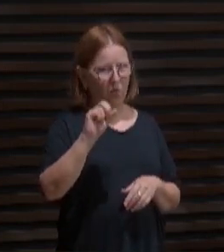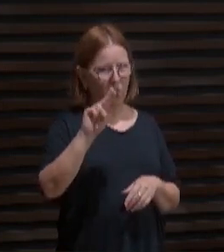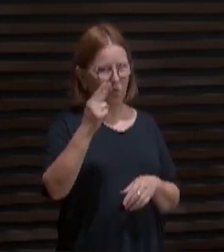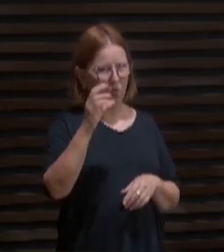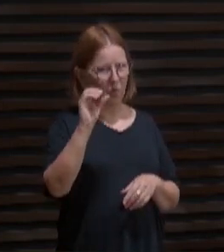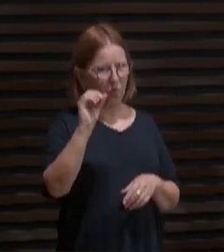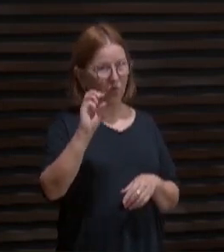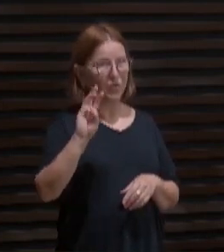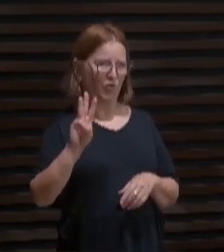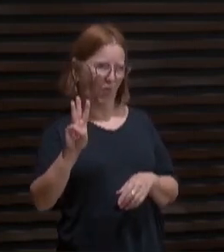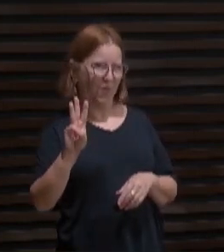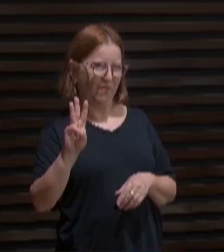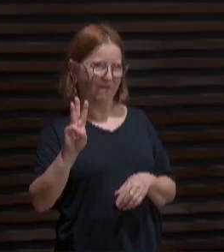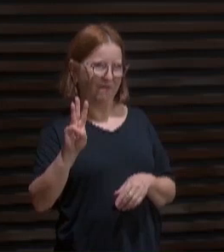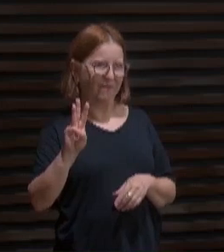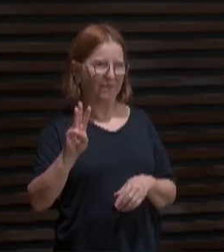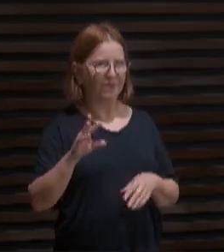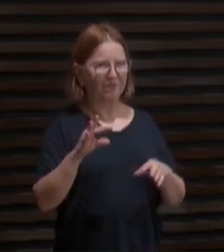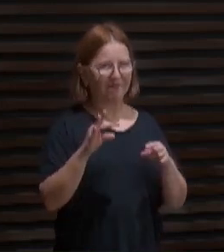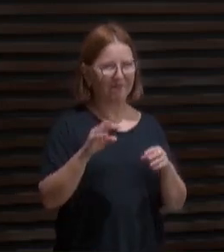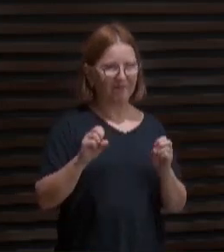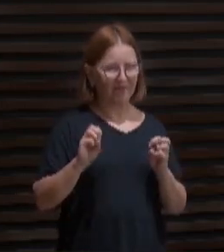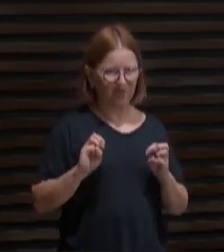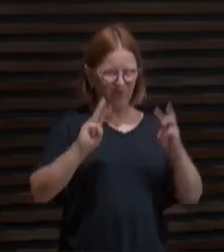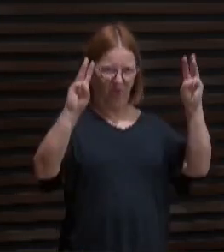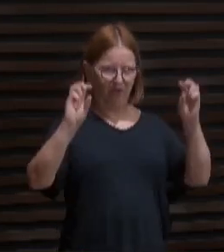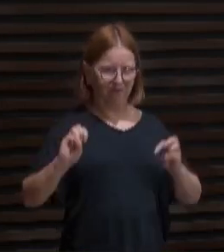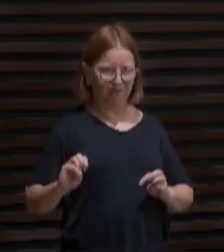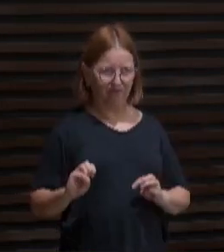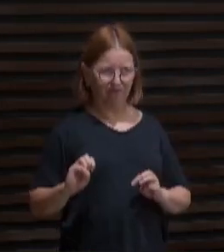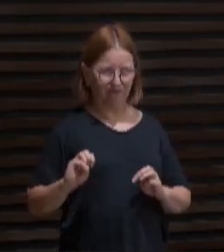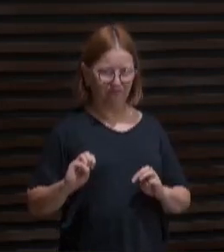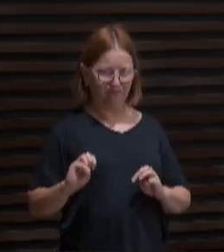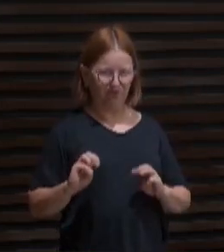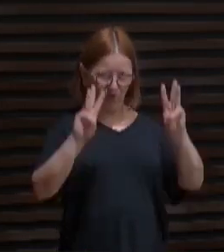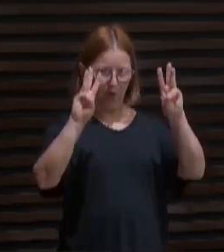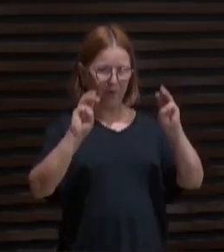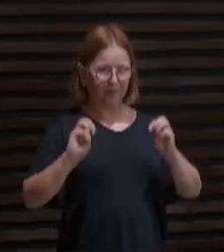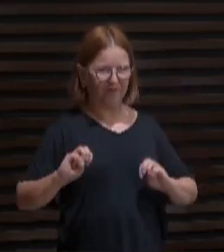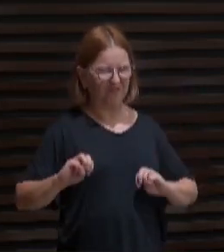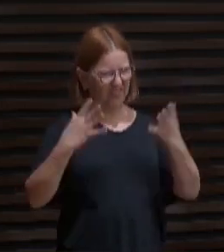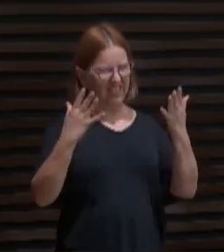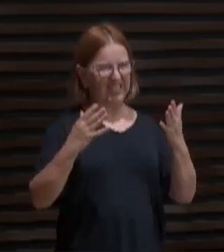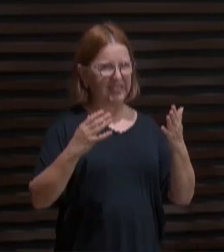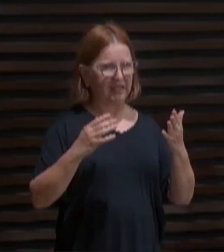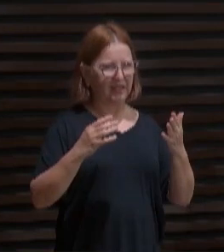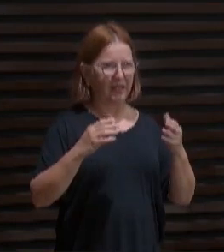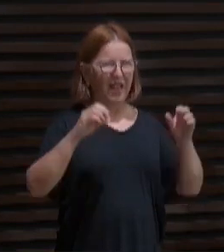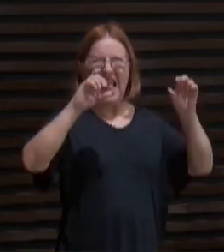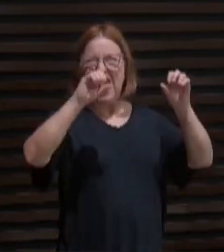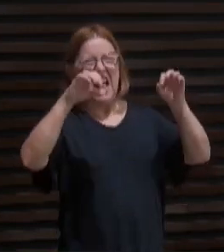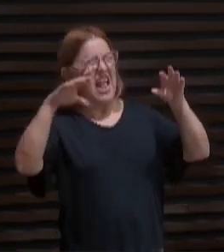fantásticos. Templos com luzes, com fumaça, com danças, com isso, com